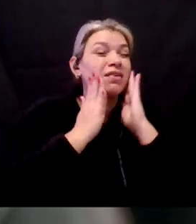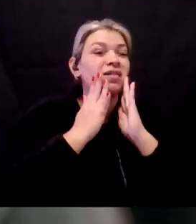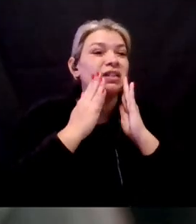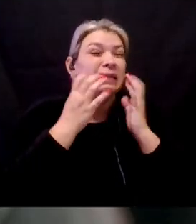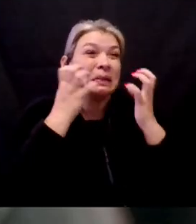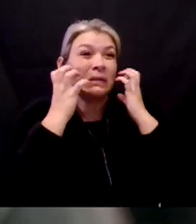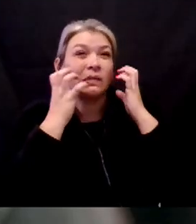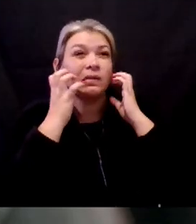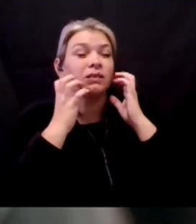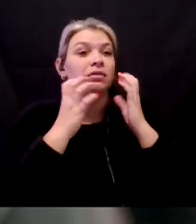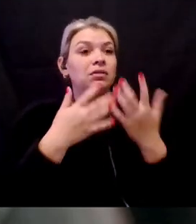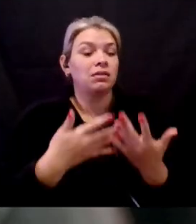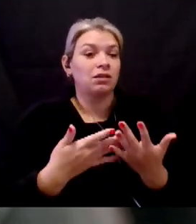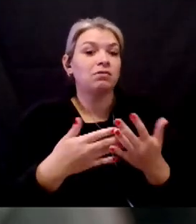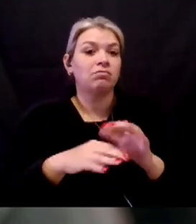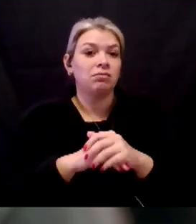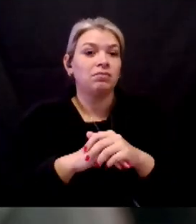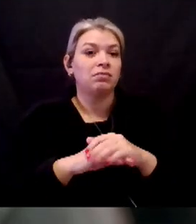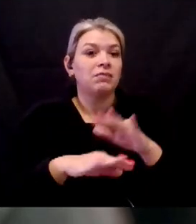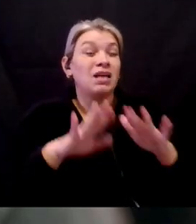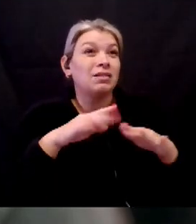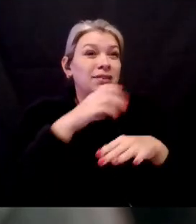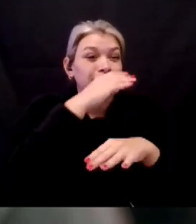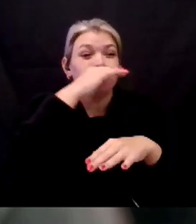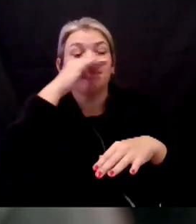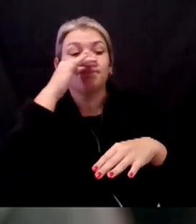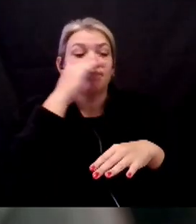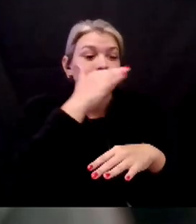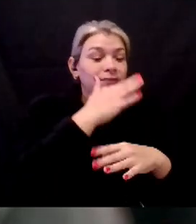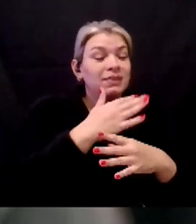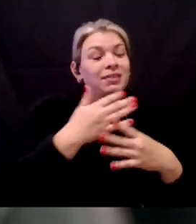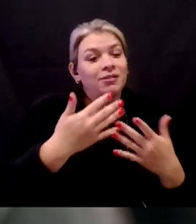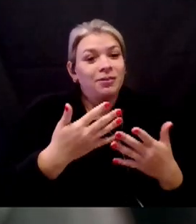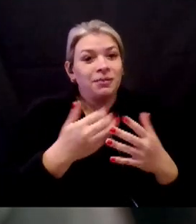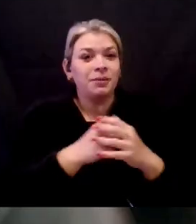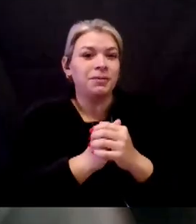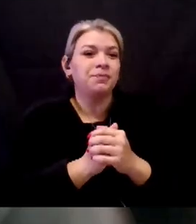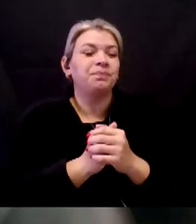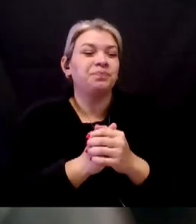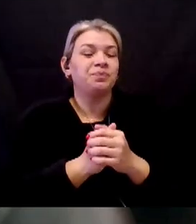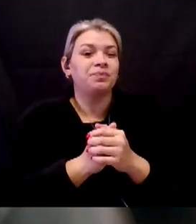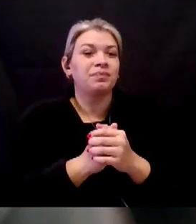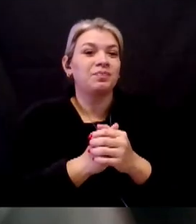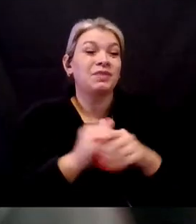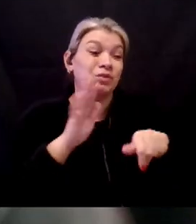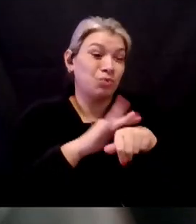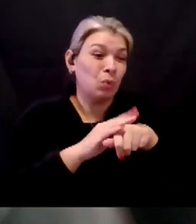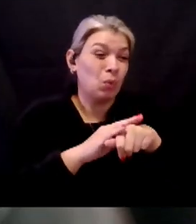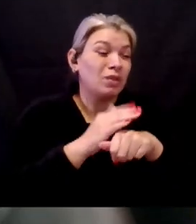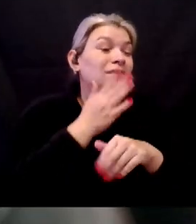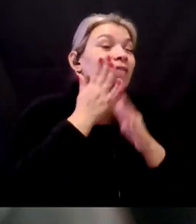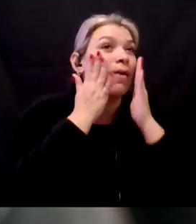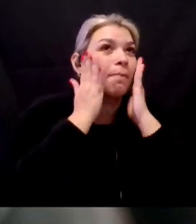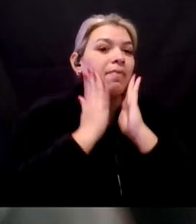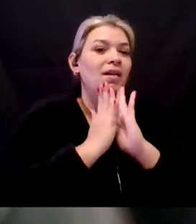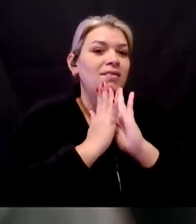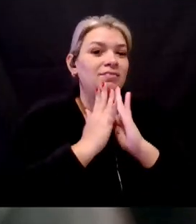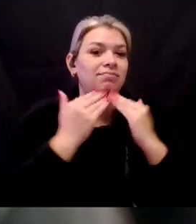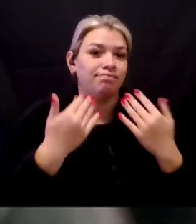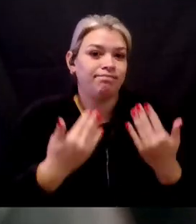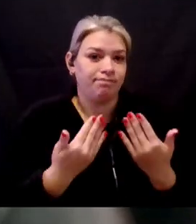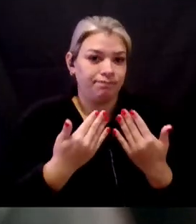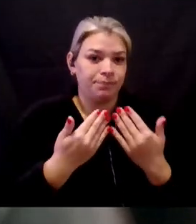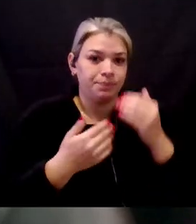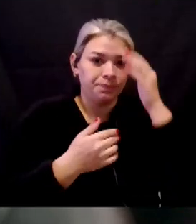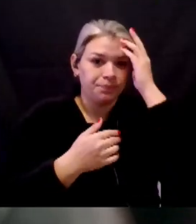vezes por uma fragrância desenvolver ali uma dermatite de contato. Então a pele da criança ela está muito mais permeável em